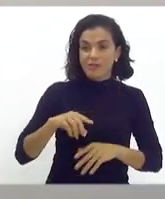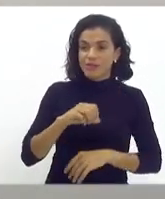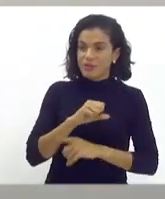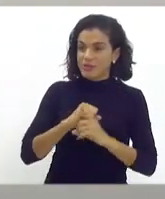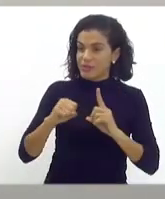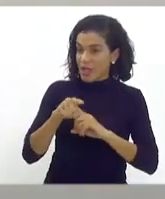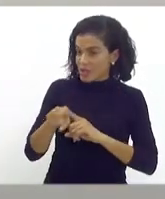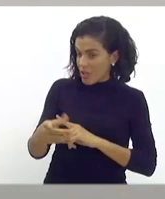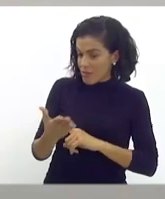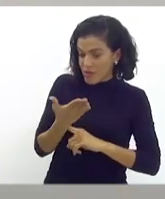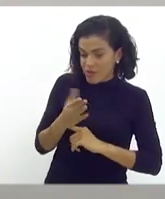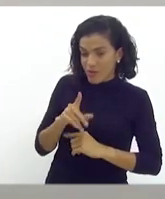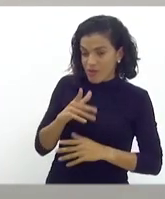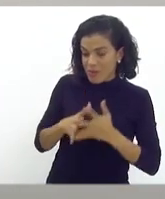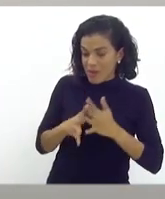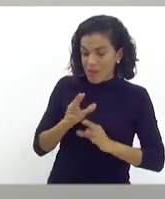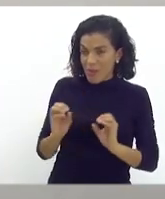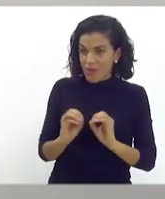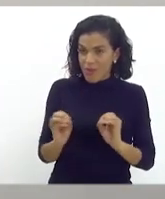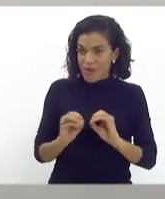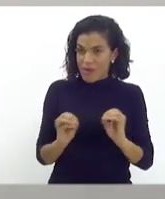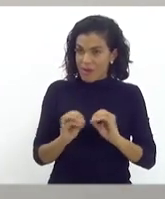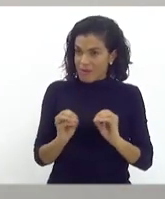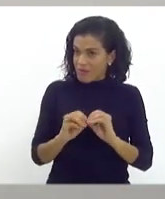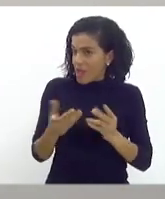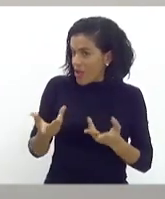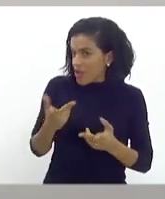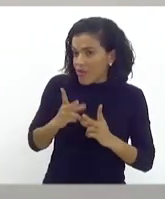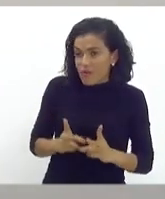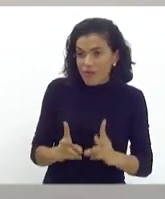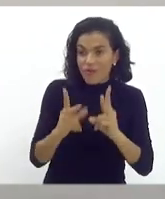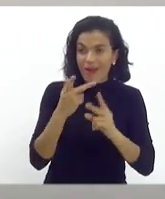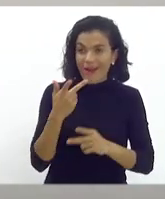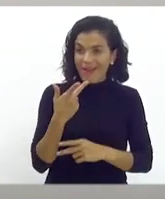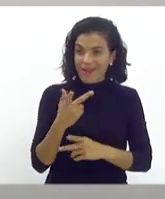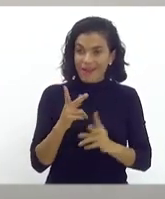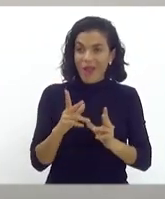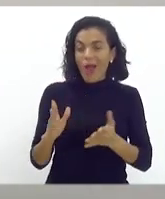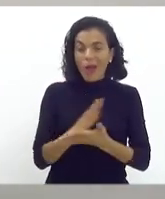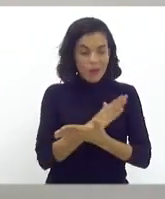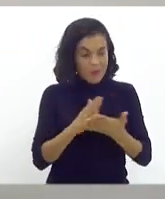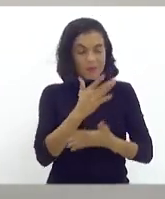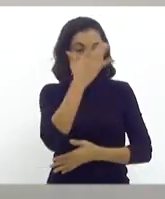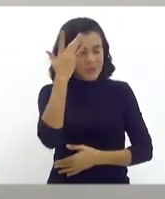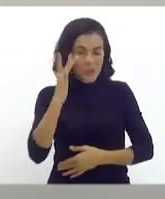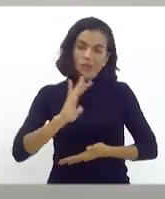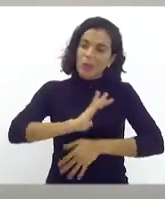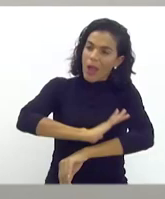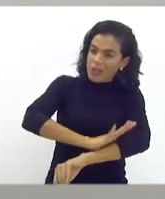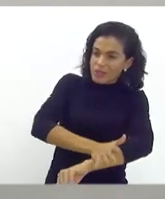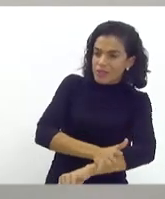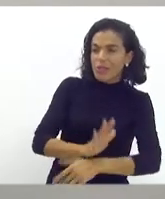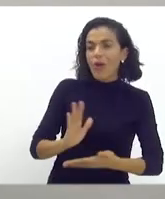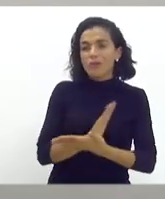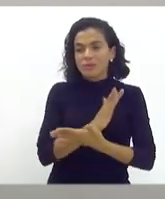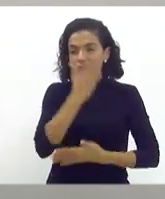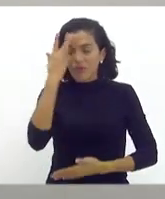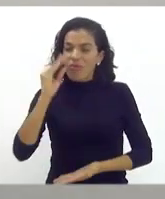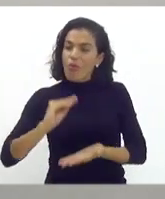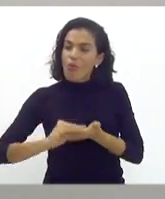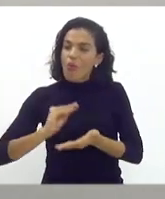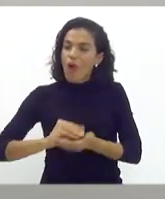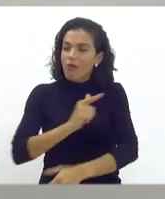me atrapalhou Nossa Senhora me ajudou E aí a senhora veio ao encontro do que Justamente eu estou falando algumas pessoas são racistas algumas pessoas são mal educadas